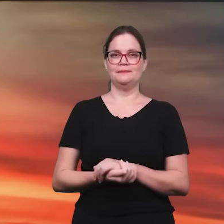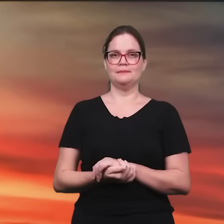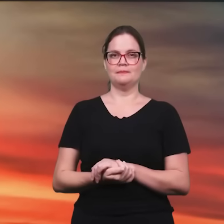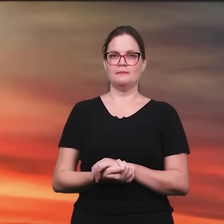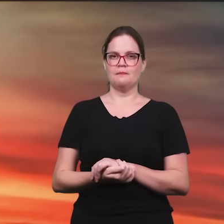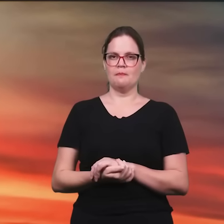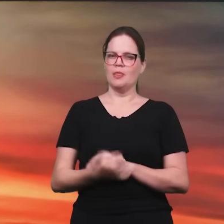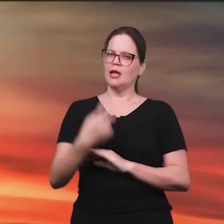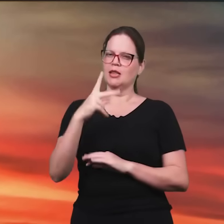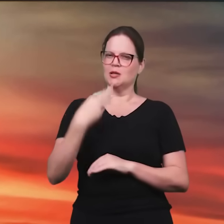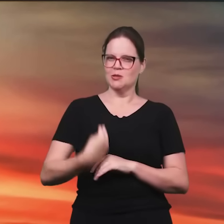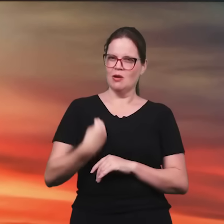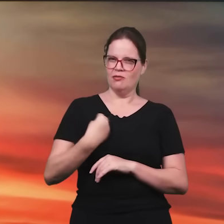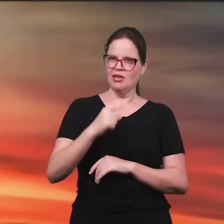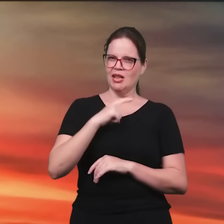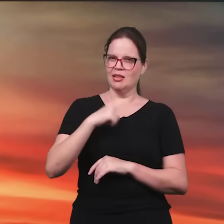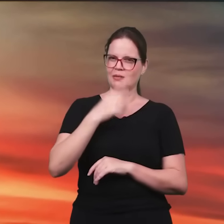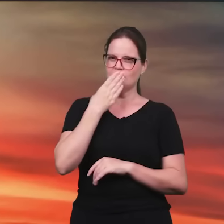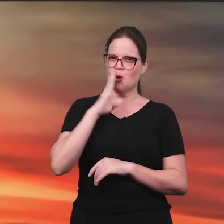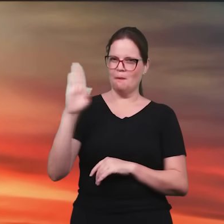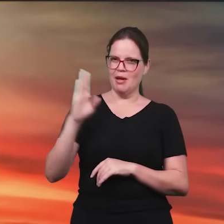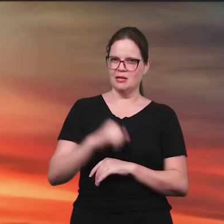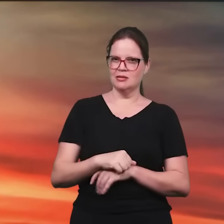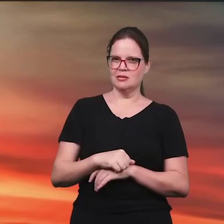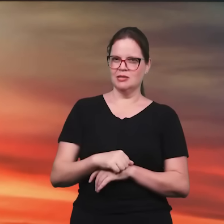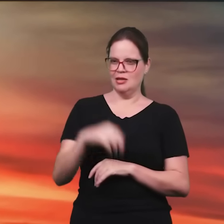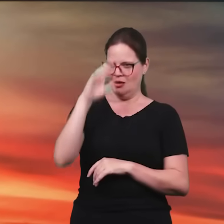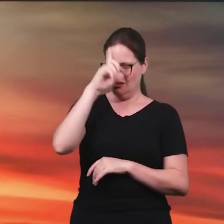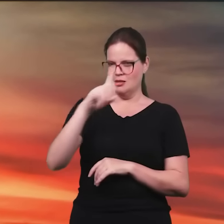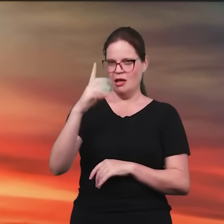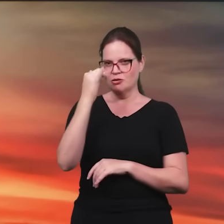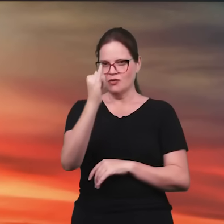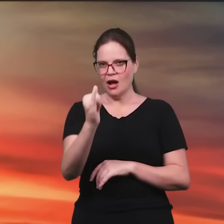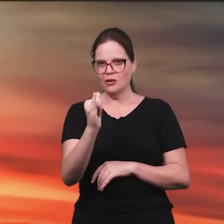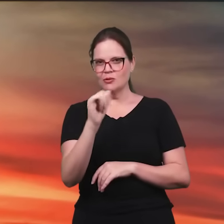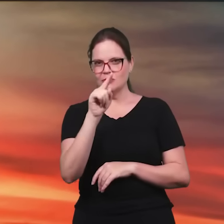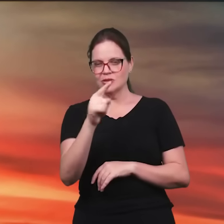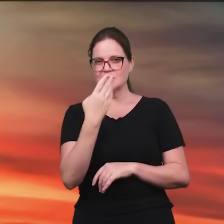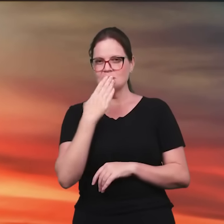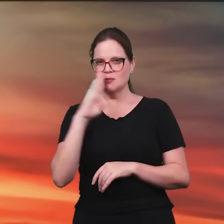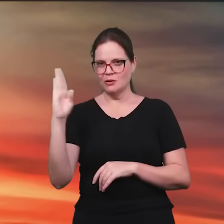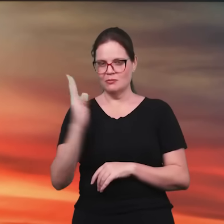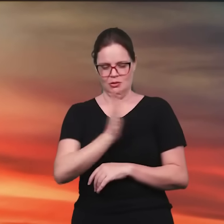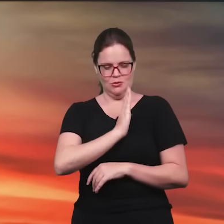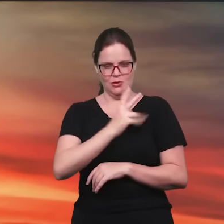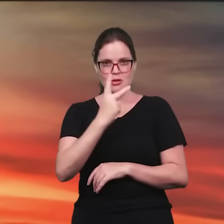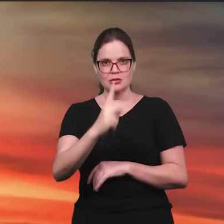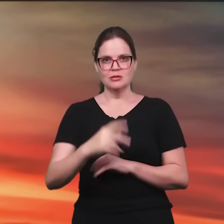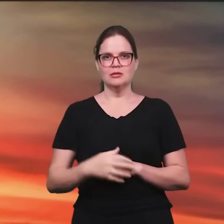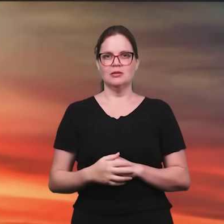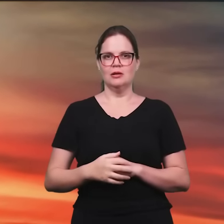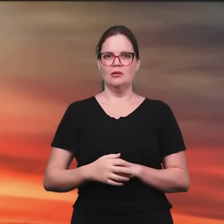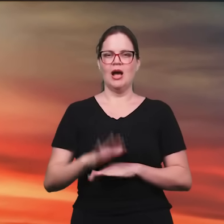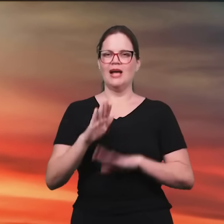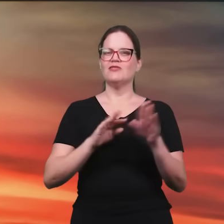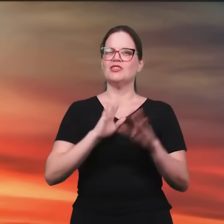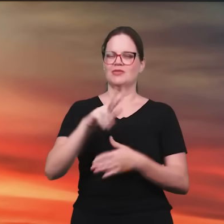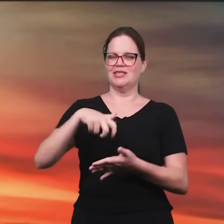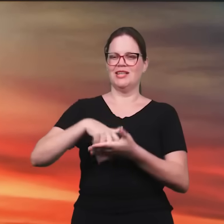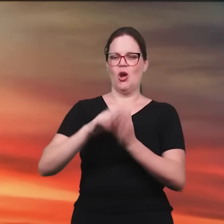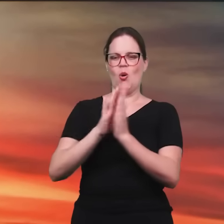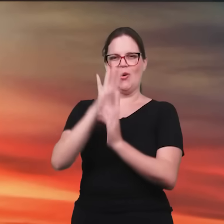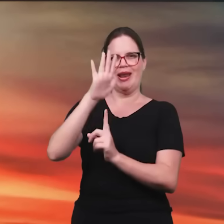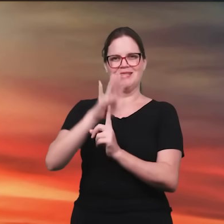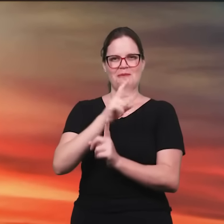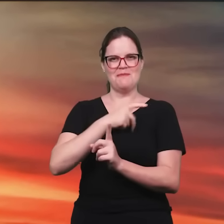alguma promessa que Deus fez para você? Há algo que Deus já falou no seu coração? Você está recebendo oração na igreja,